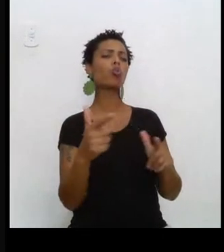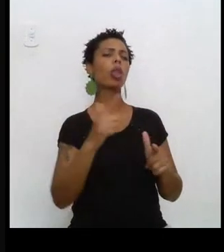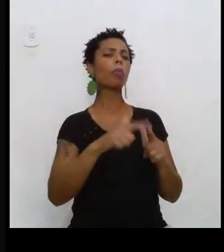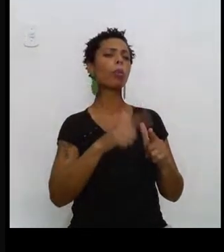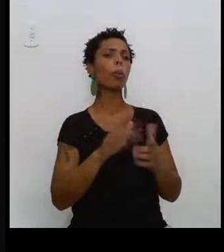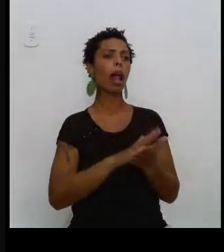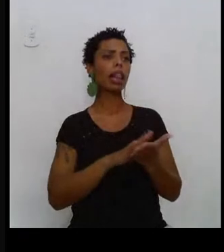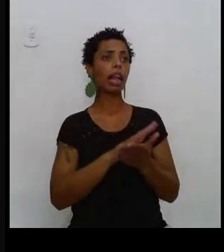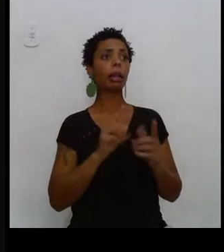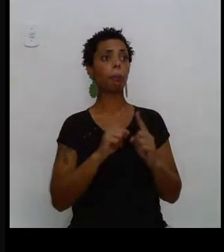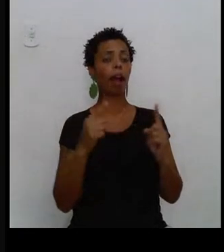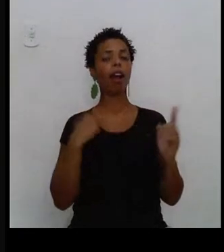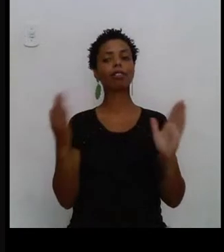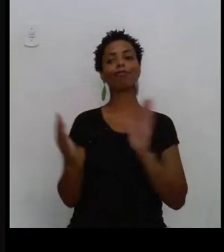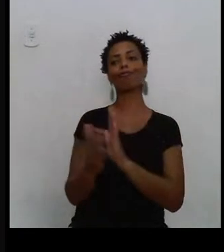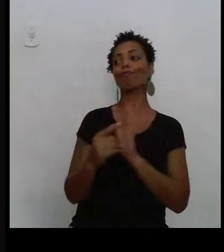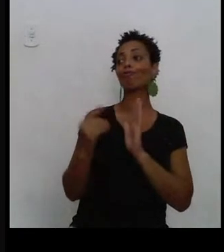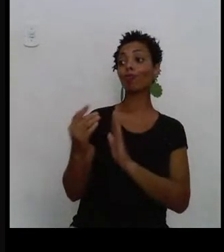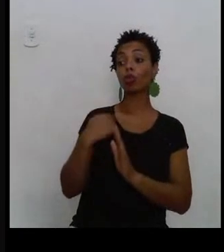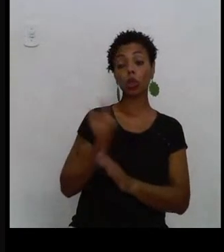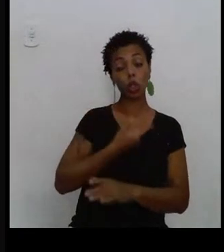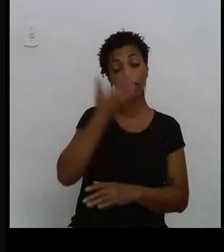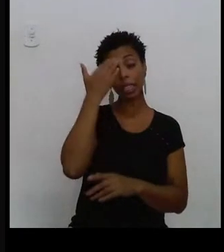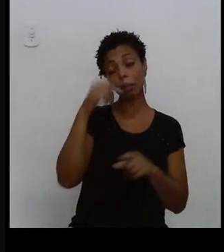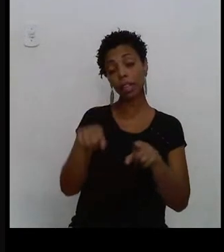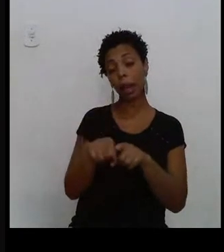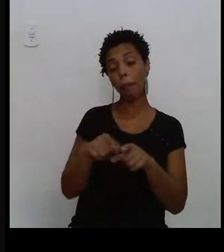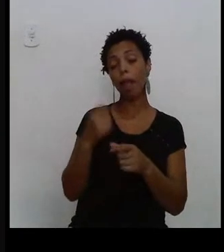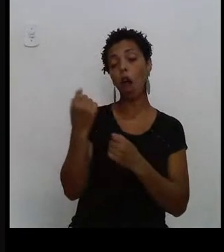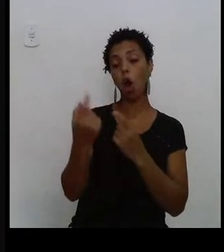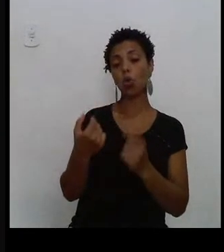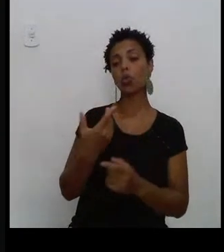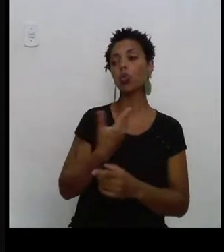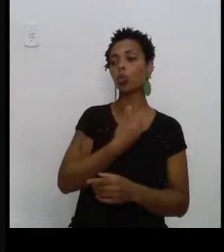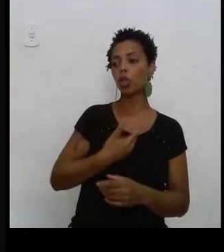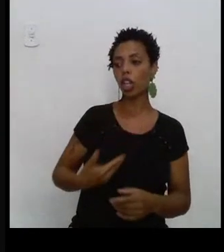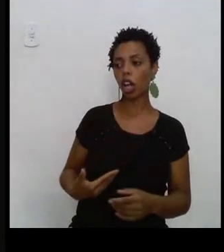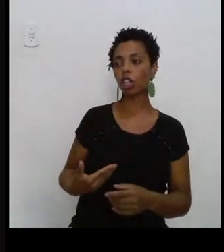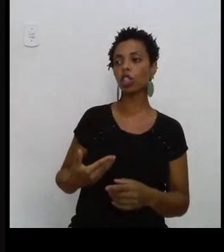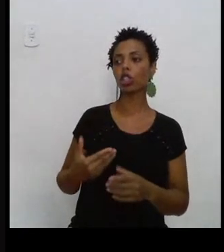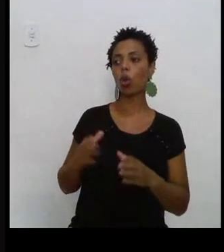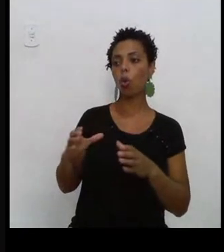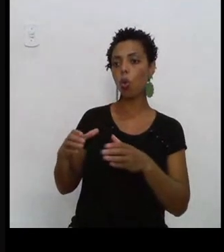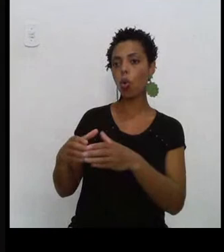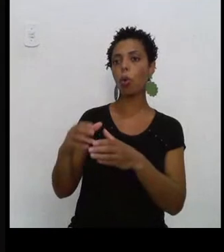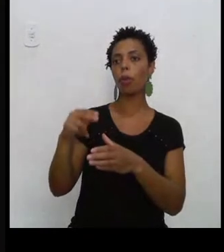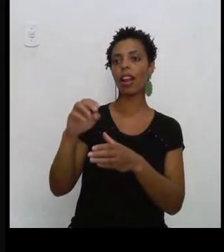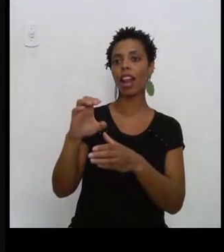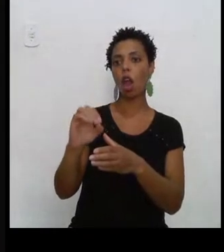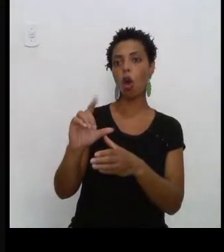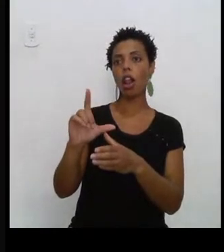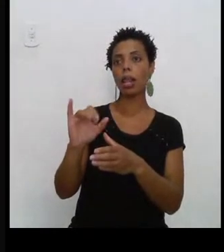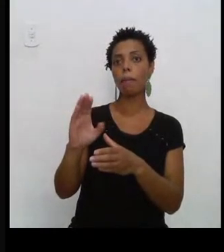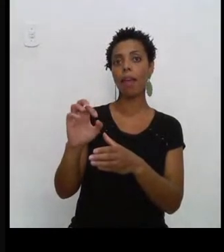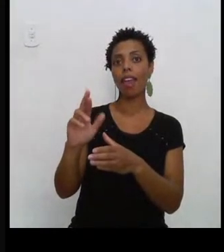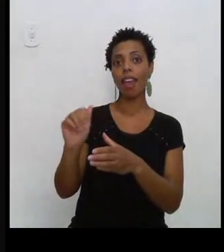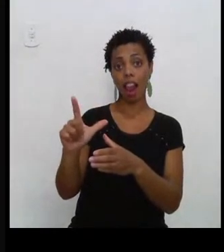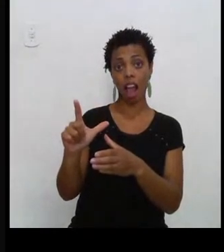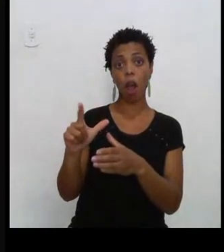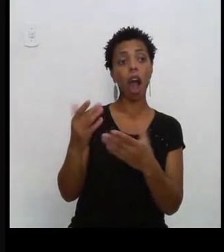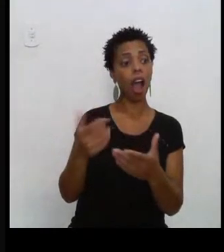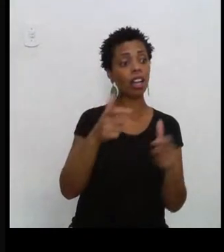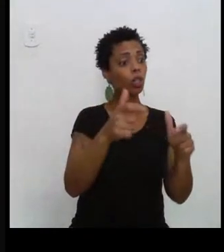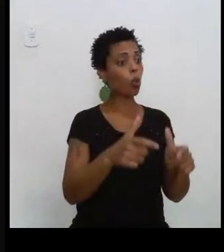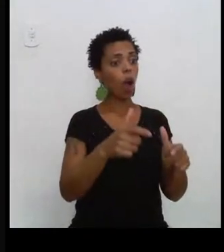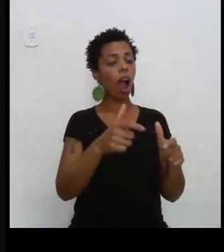pior não Oliveira ela ganhou público agora estou em segundo lugar o espaço e na Itália hora que ele quer é que ser